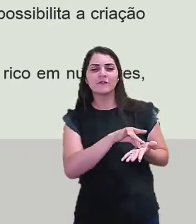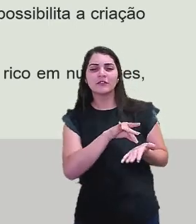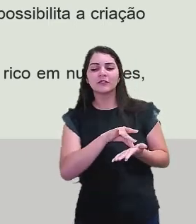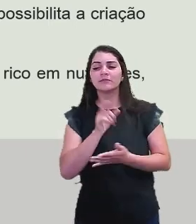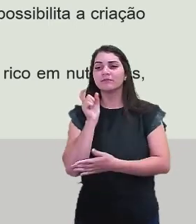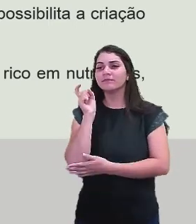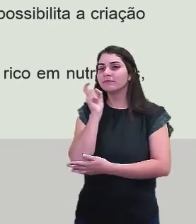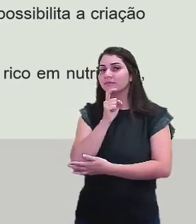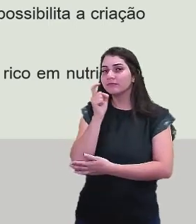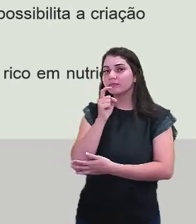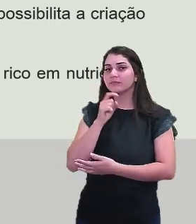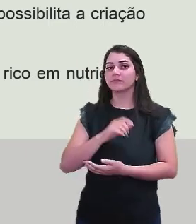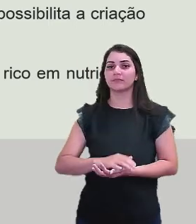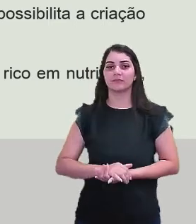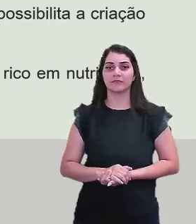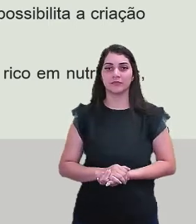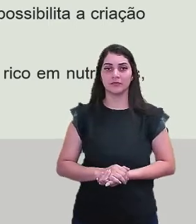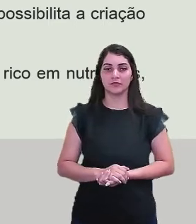falso?